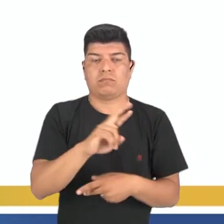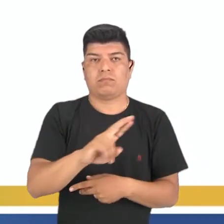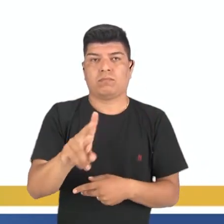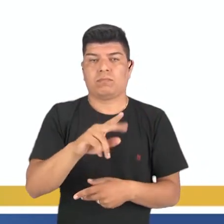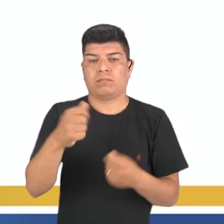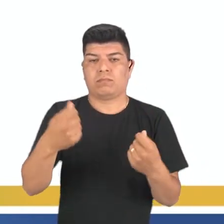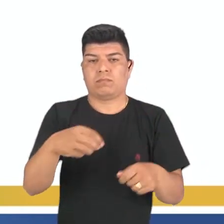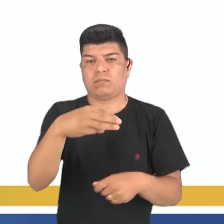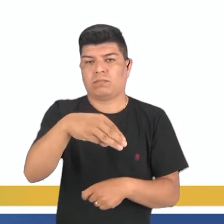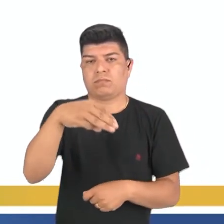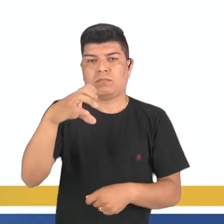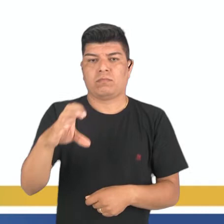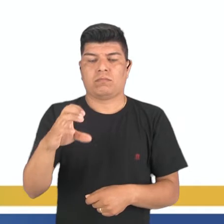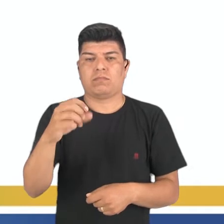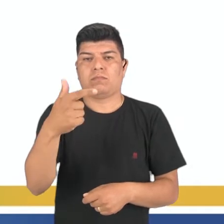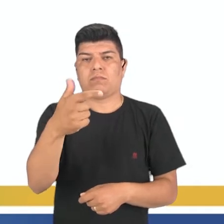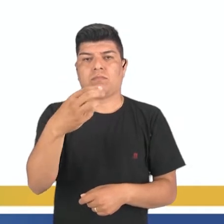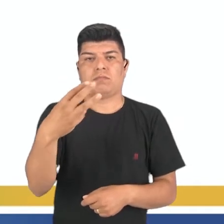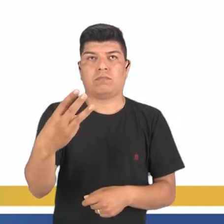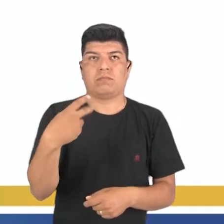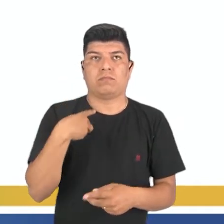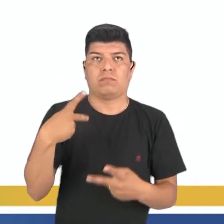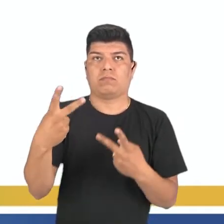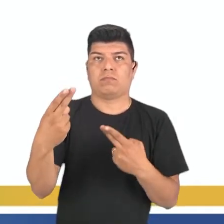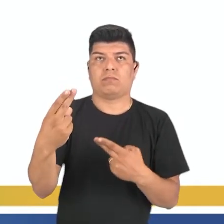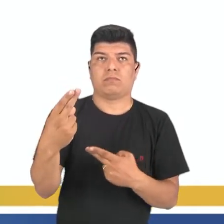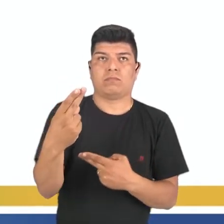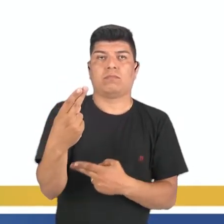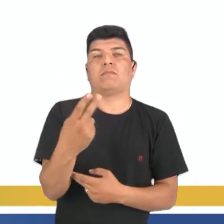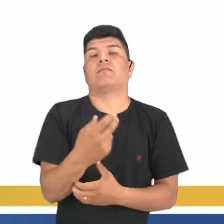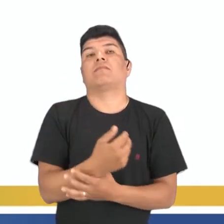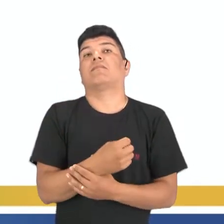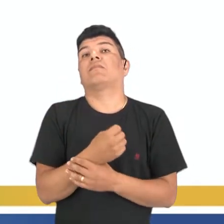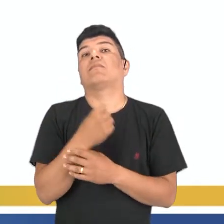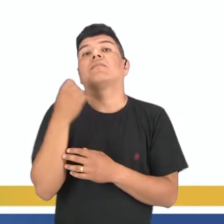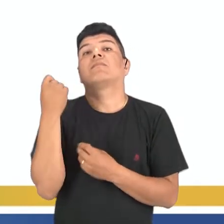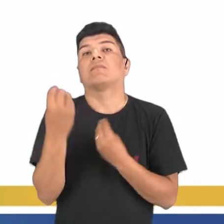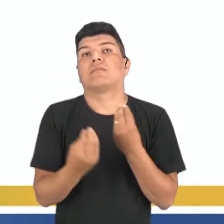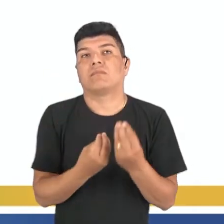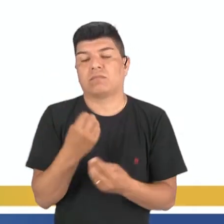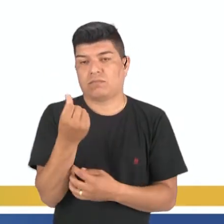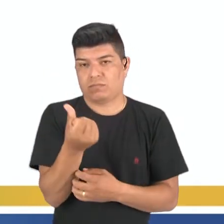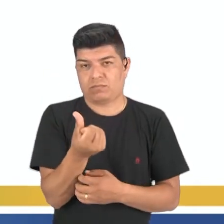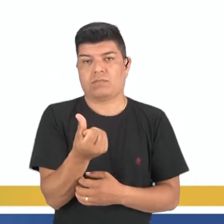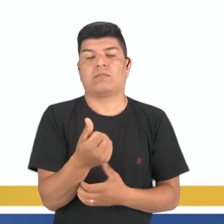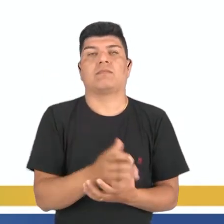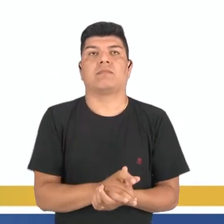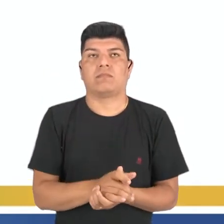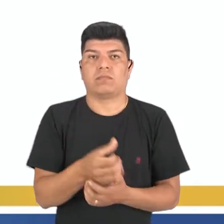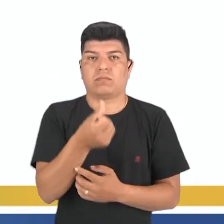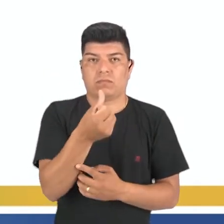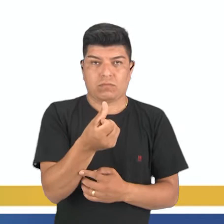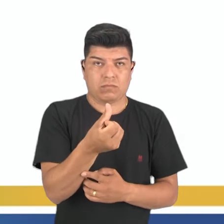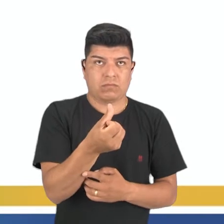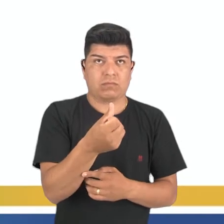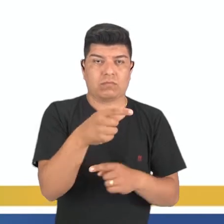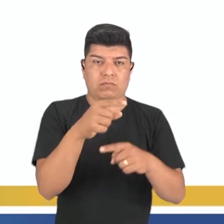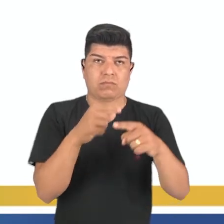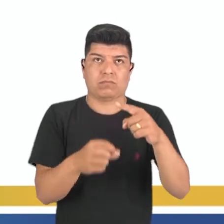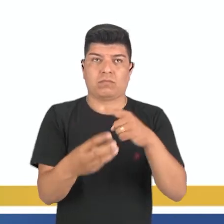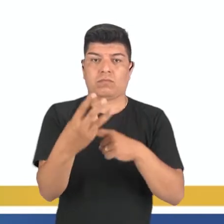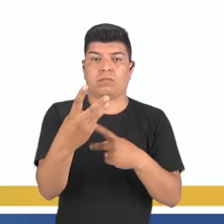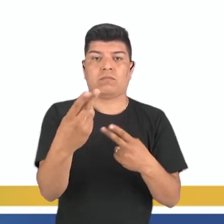tirar o MMC de 3 e 2, que dá, adivinha? 6, né? Então 6 dividido